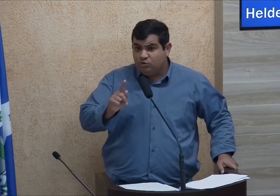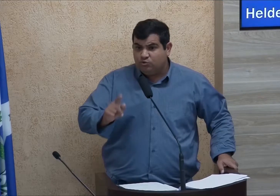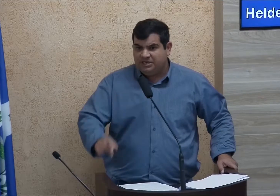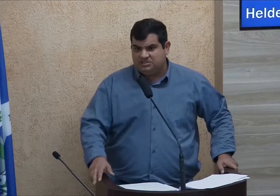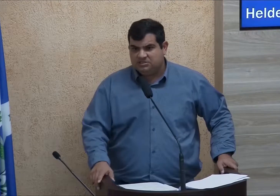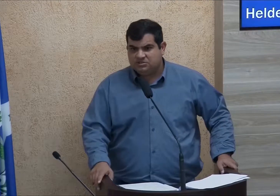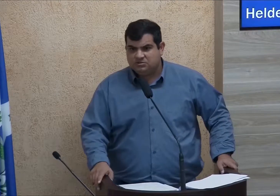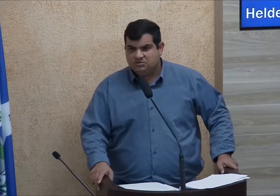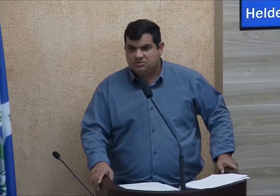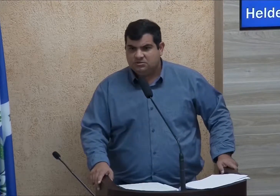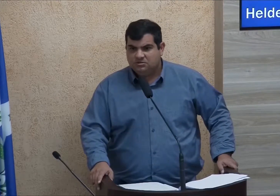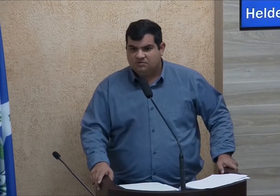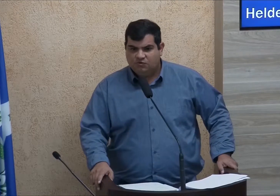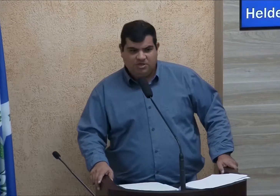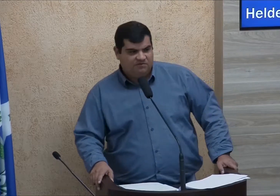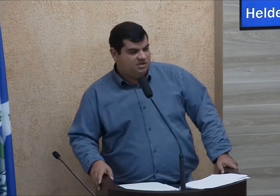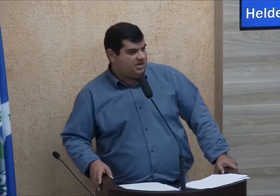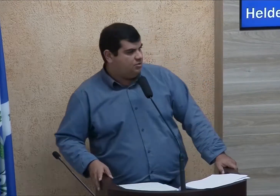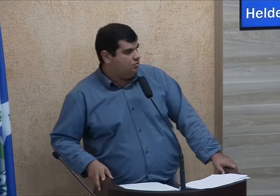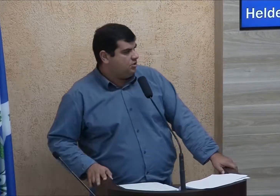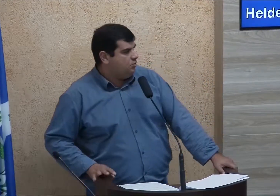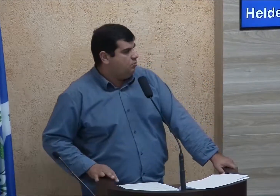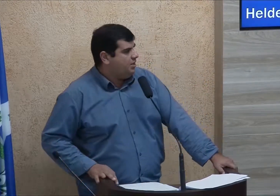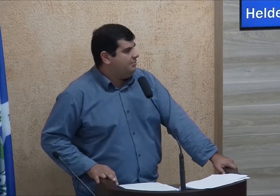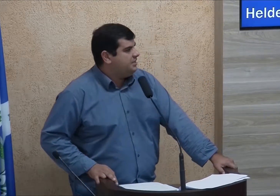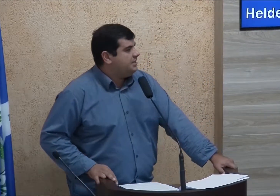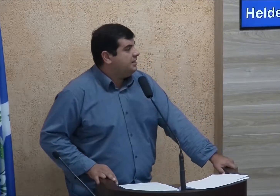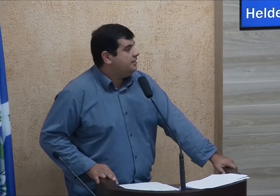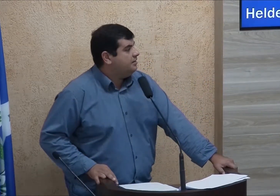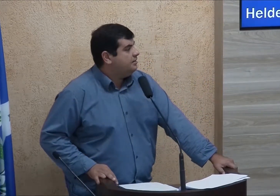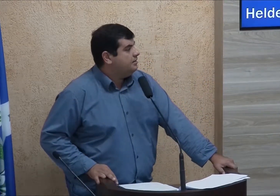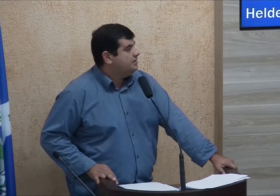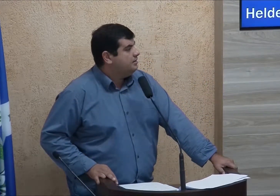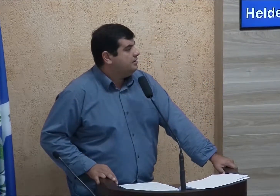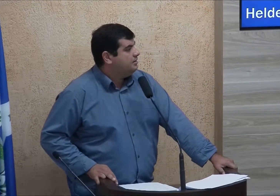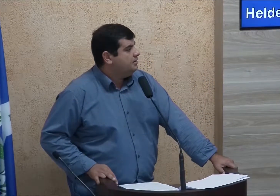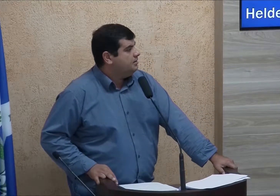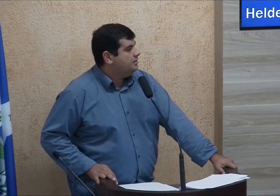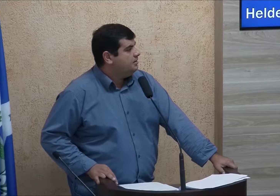sabem muito bem disso. Vou me levantar contra algum parlamentar.